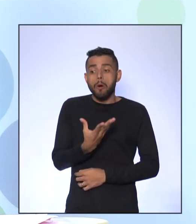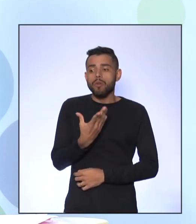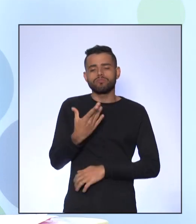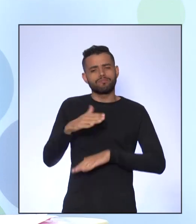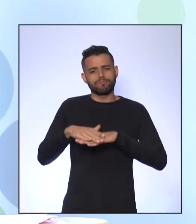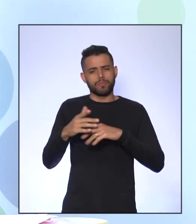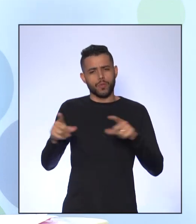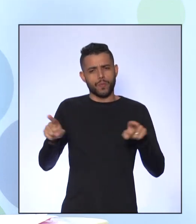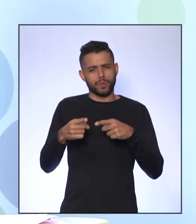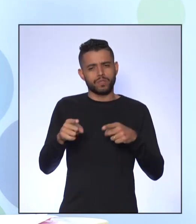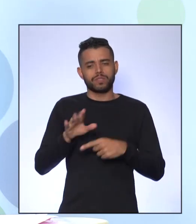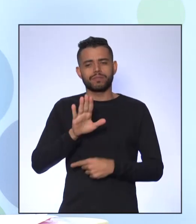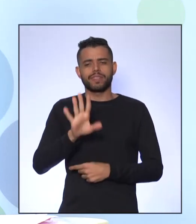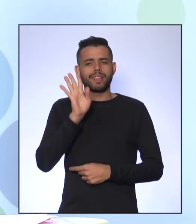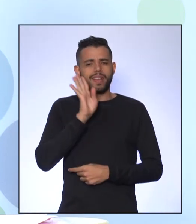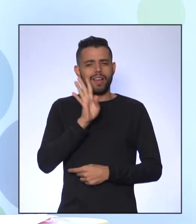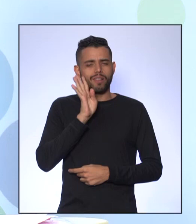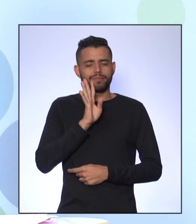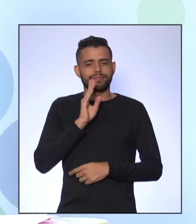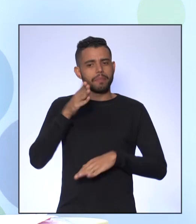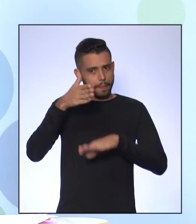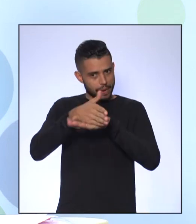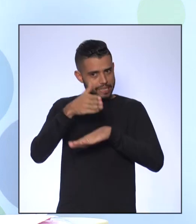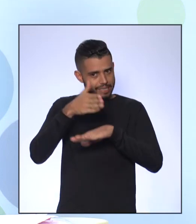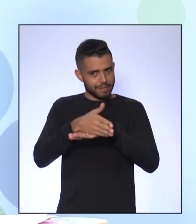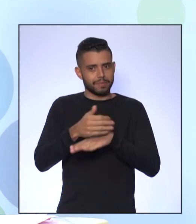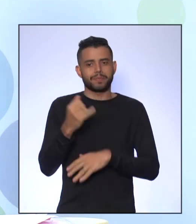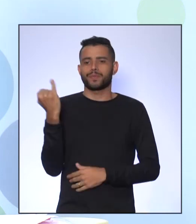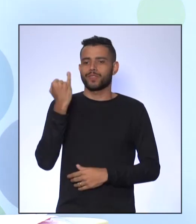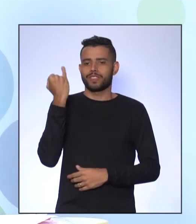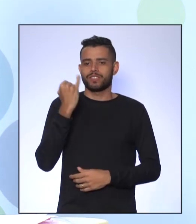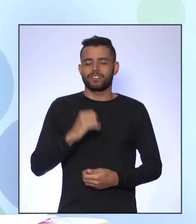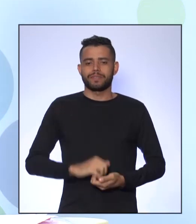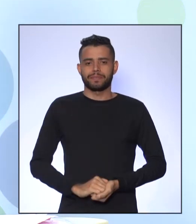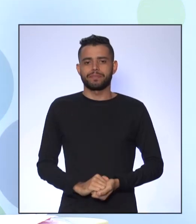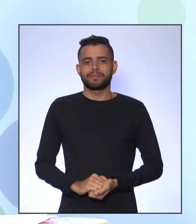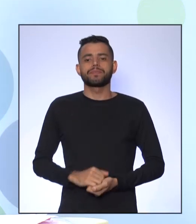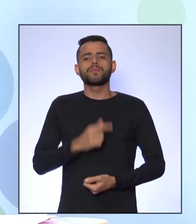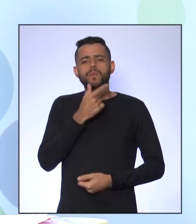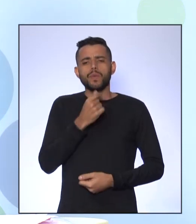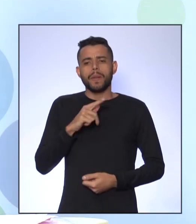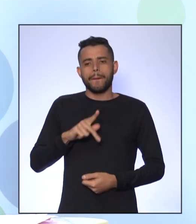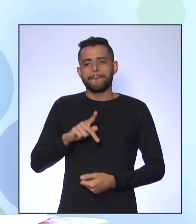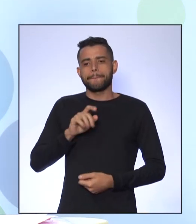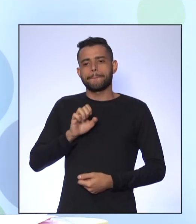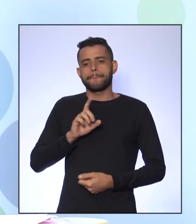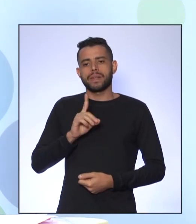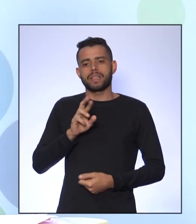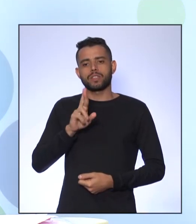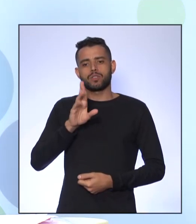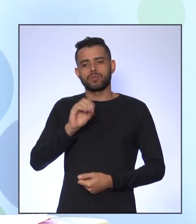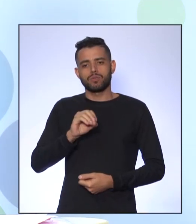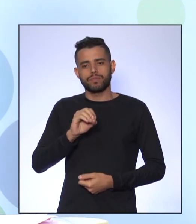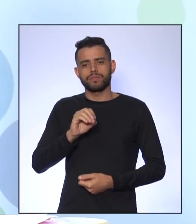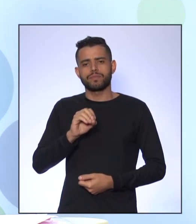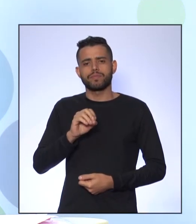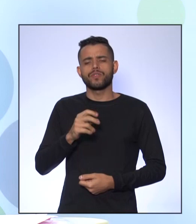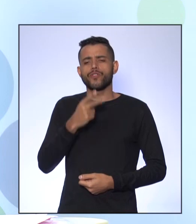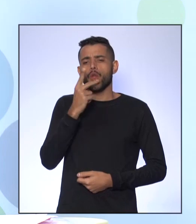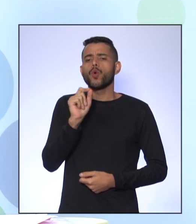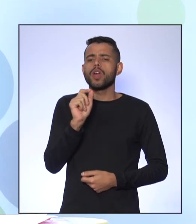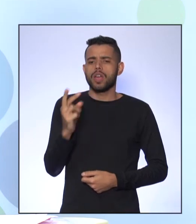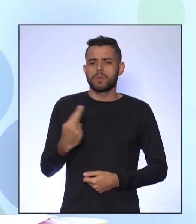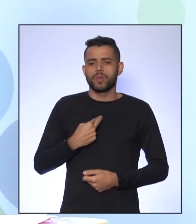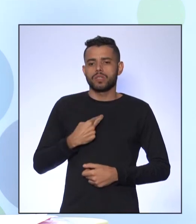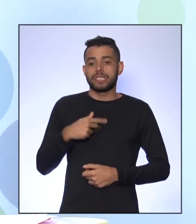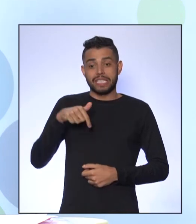Mas participem, tá? Ah, Pedro Gabriel, ele falou 7 metros. O